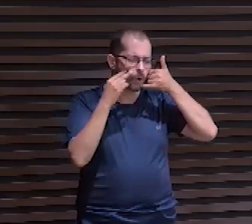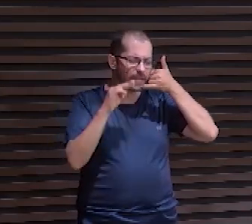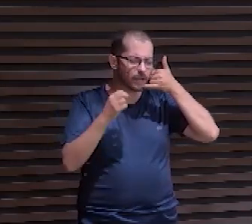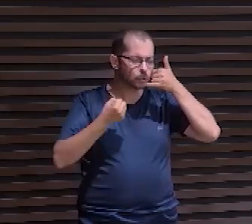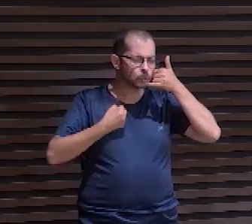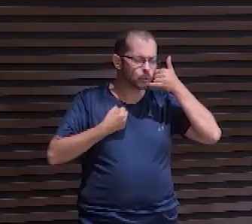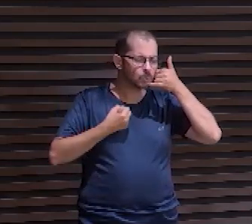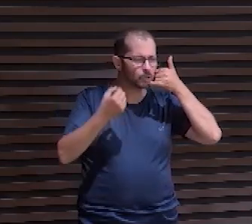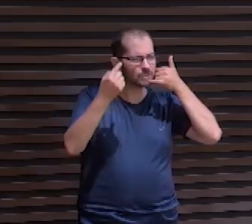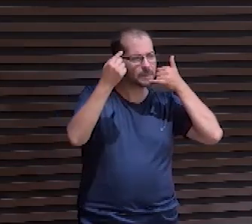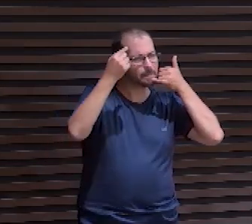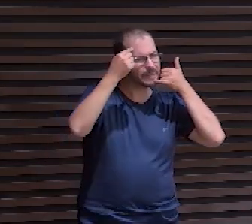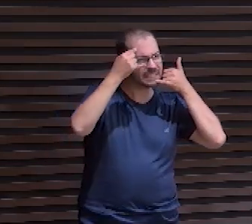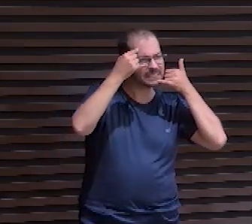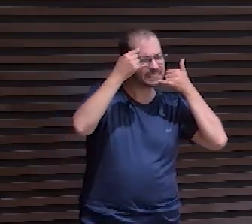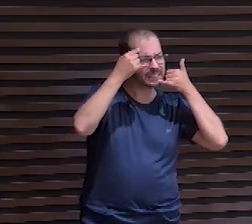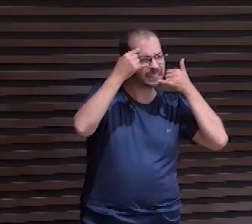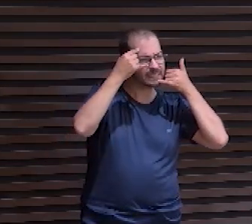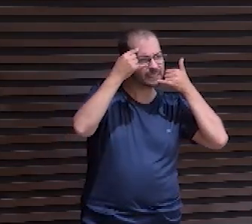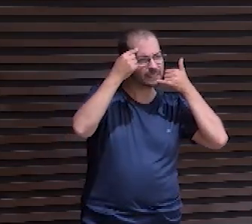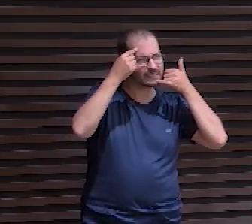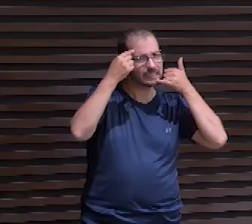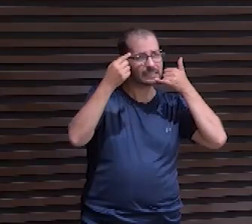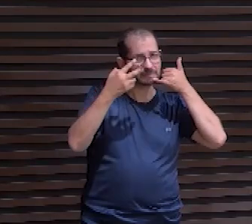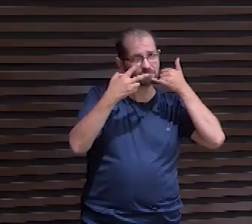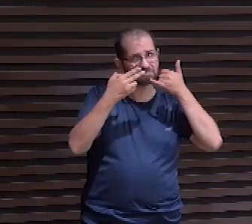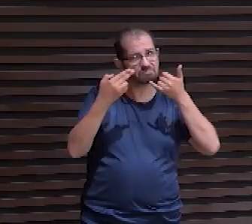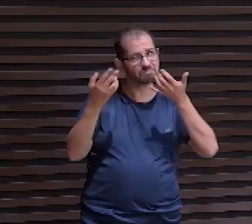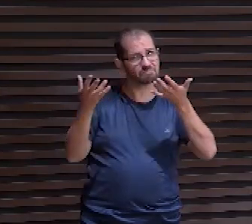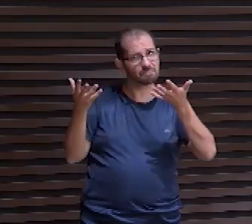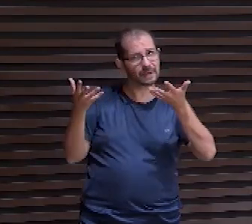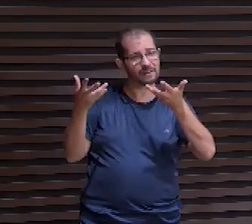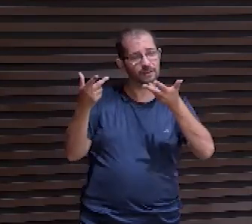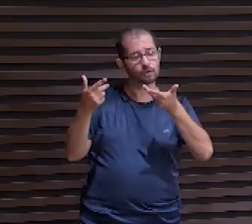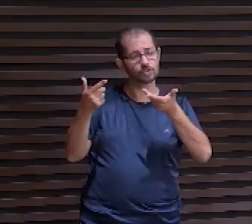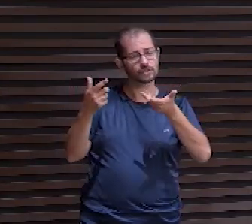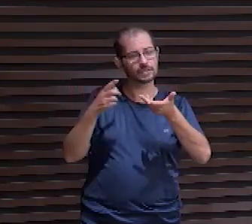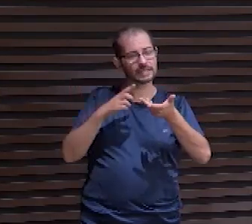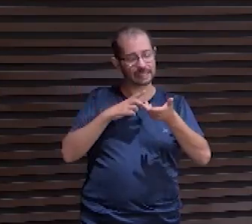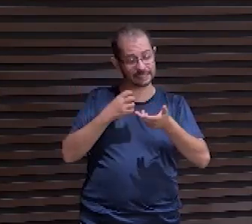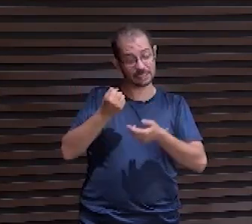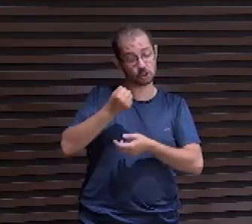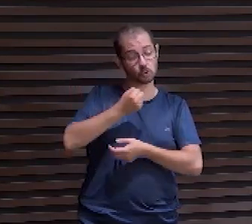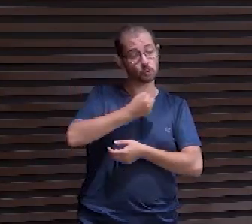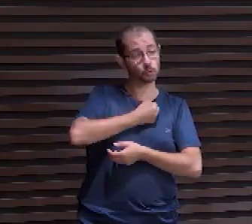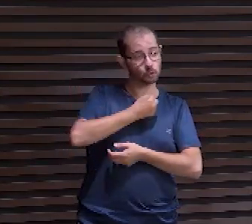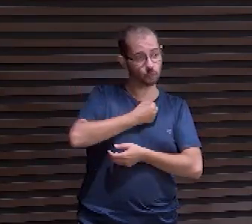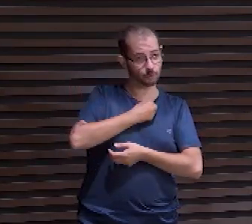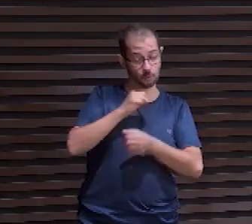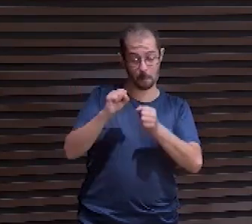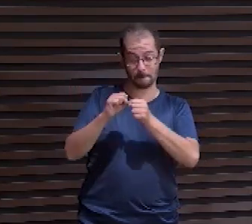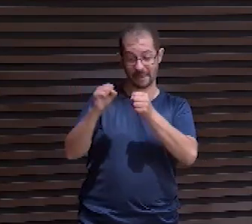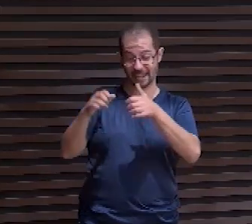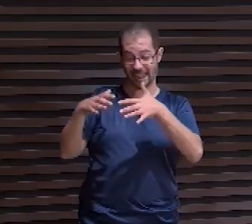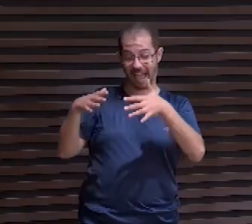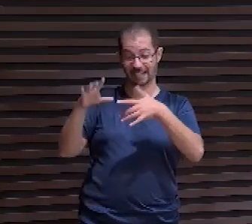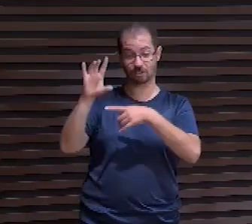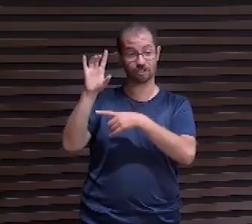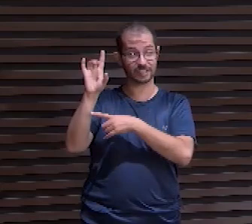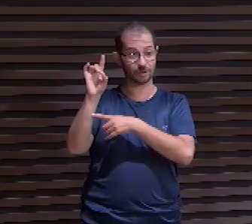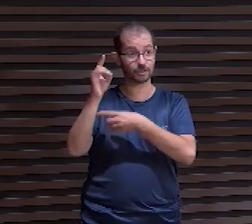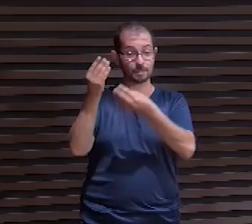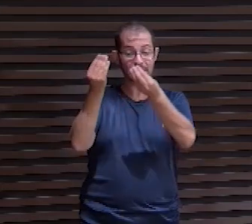pensei: não seria maravilhoso se, por um milagre vindo de Deus, Ele me desse o número